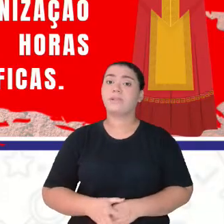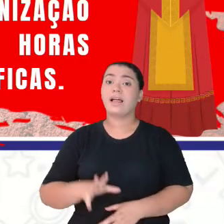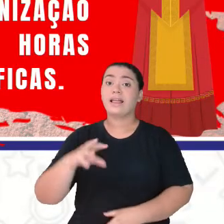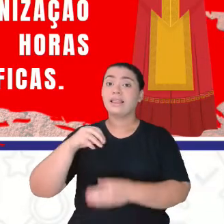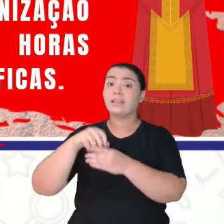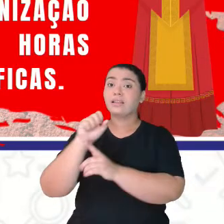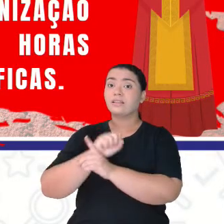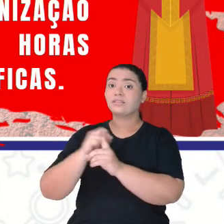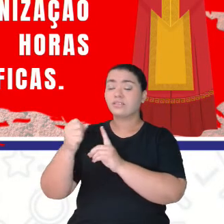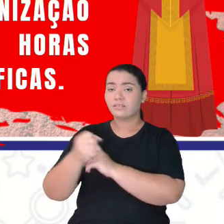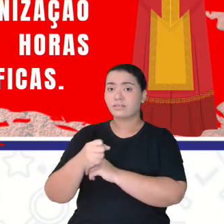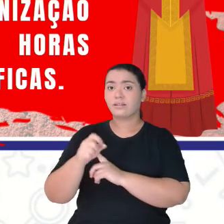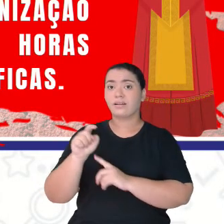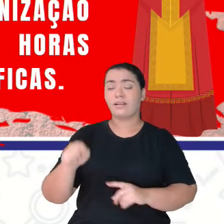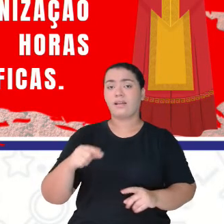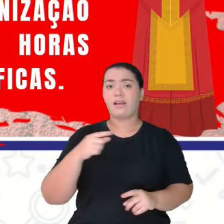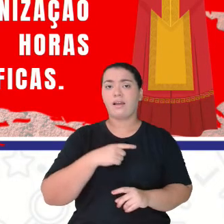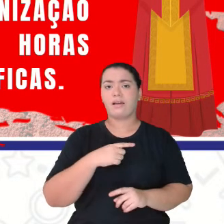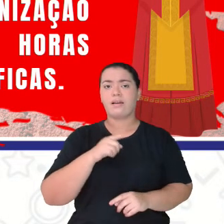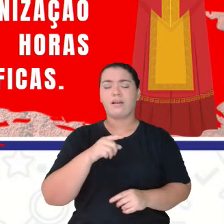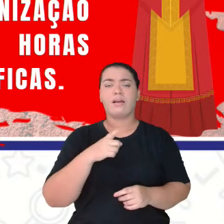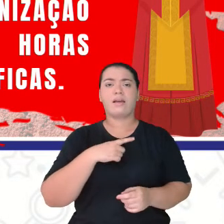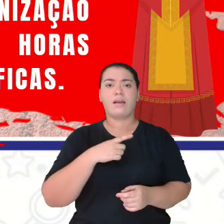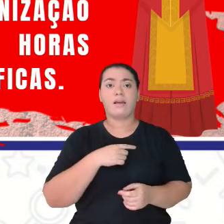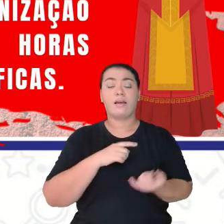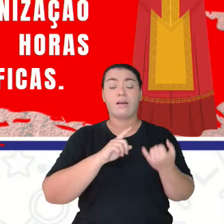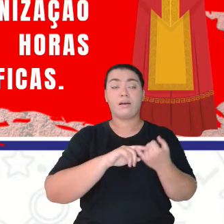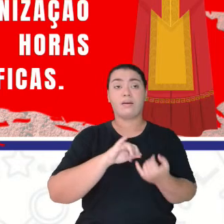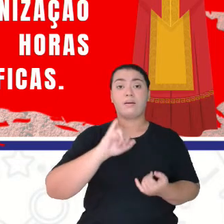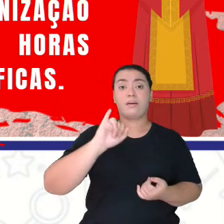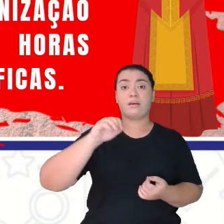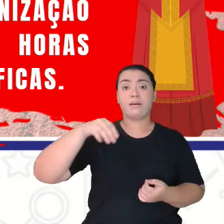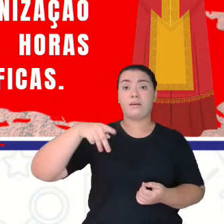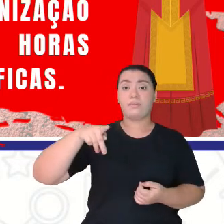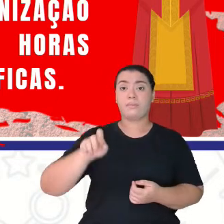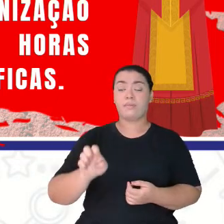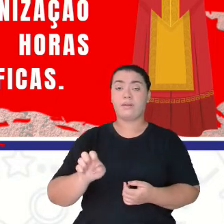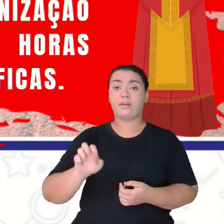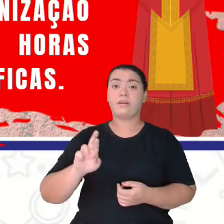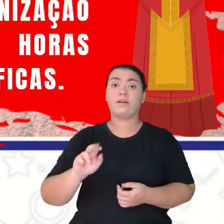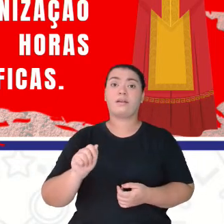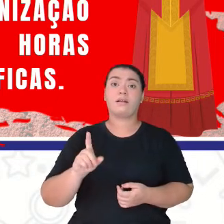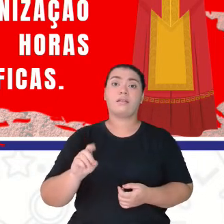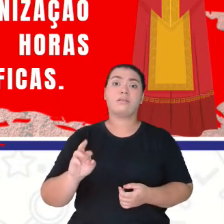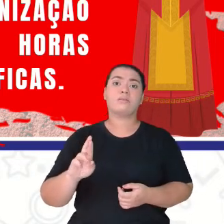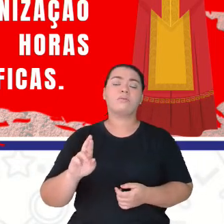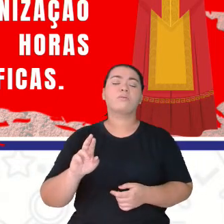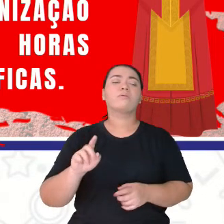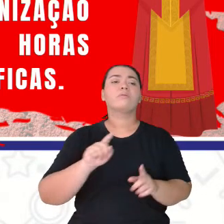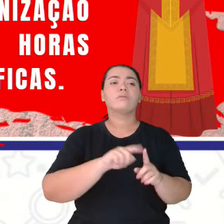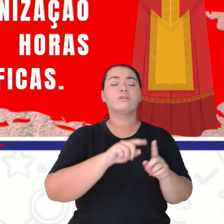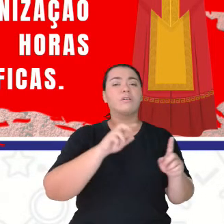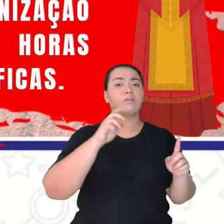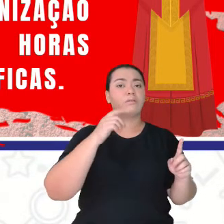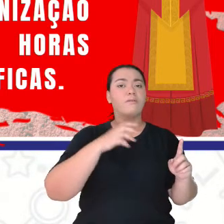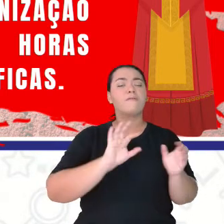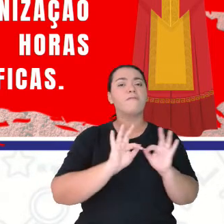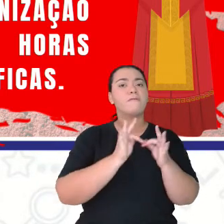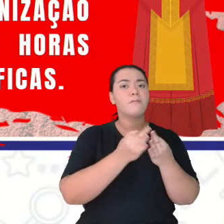né, chinesa nesse momento, você tinha o imperador com toda a sua família, mas você tinha também os